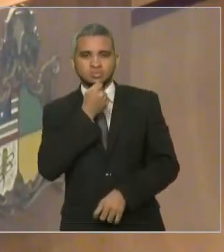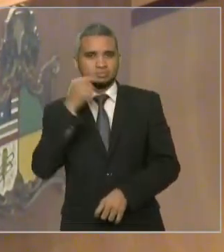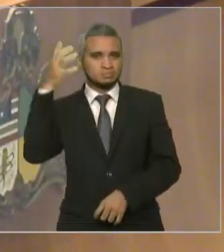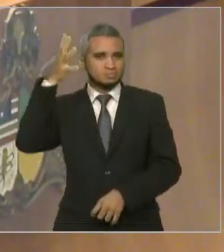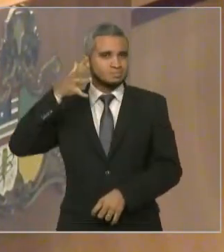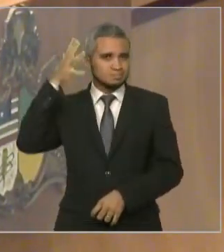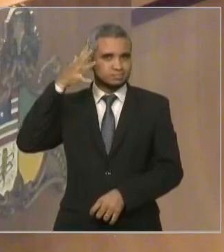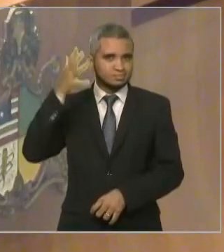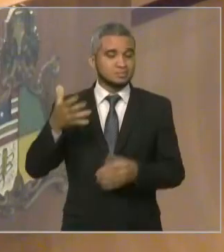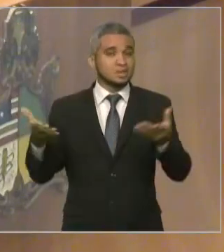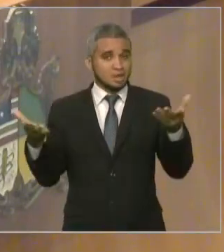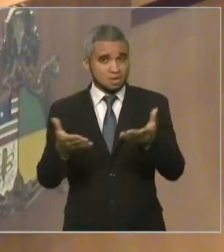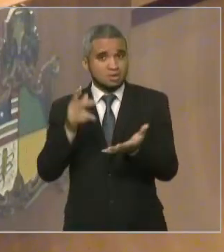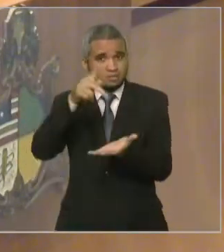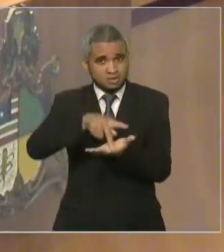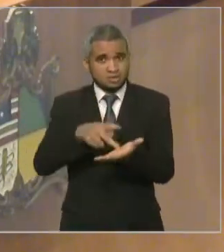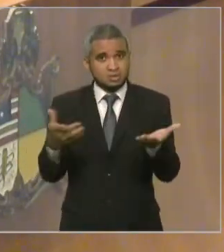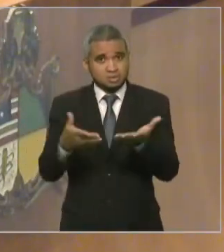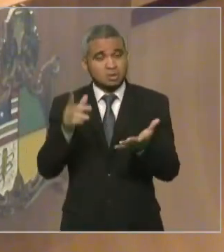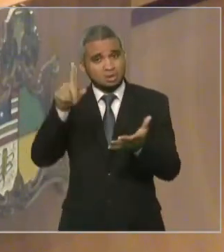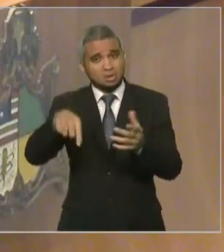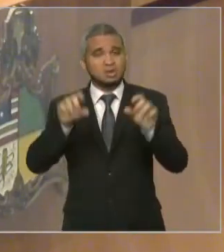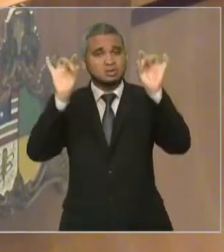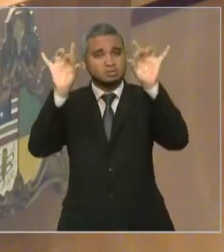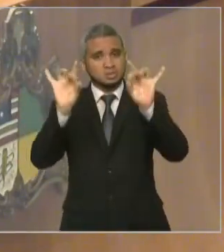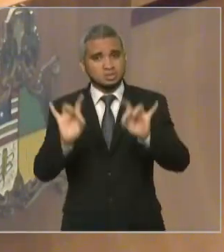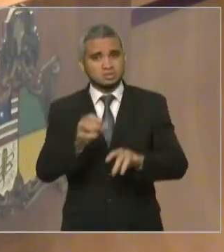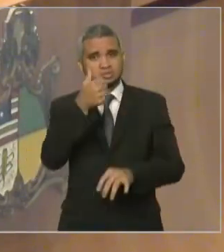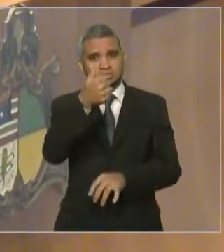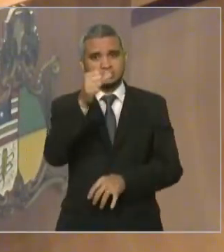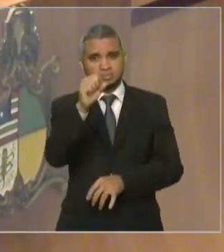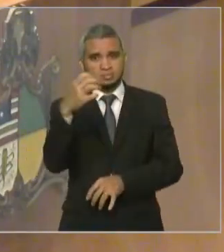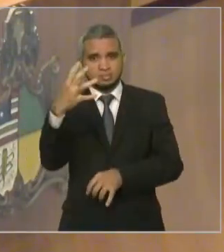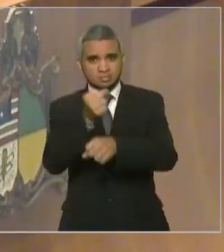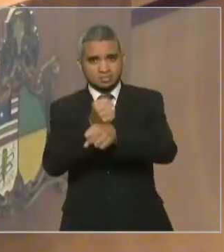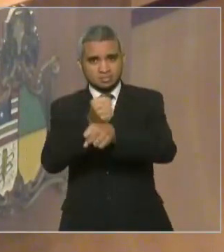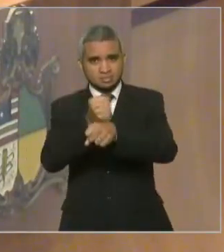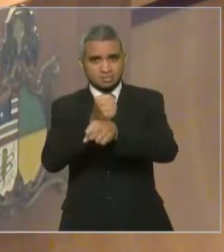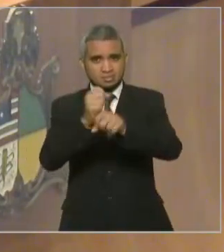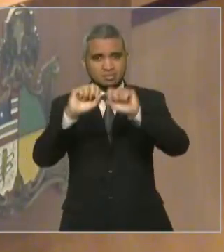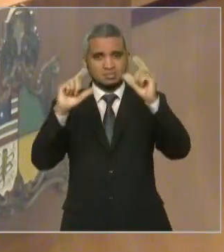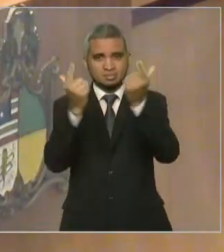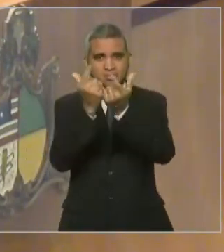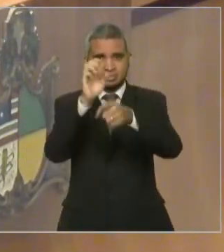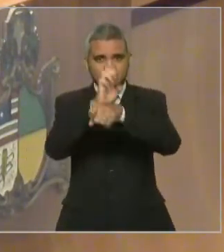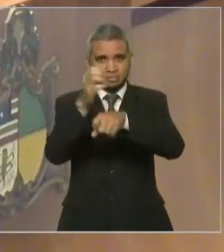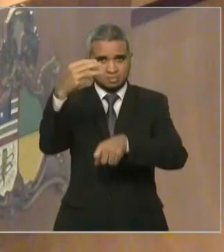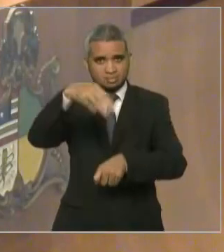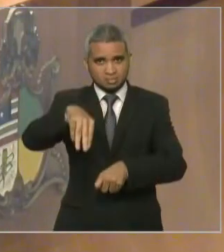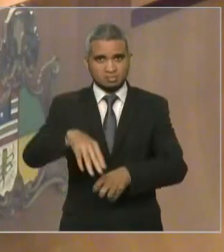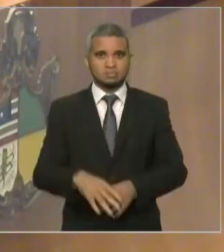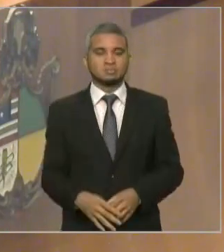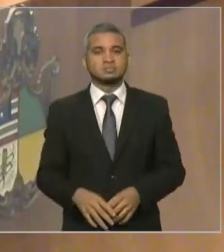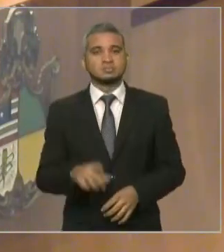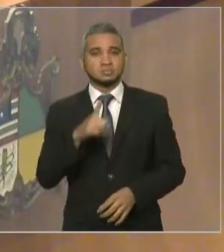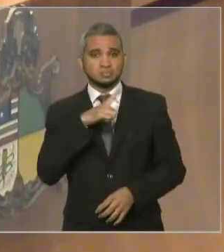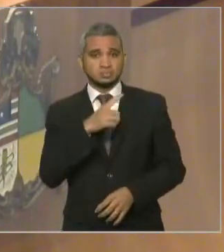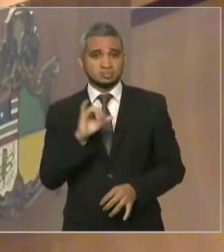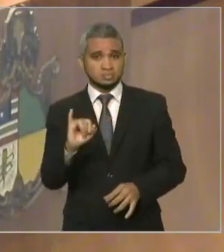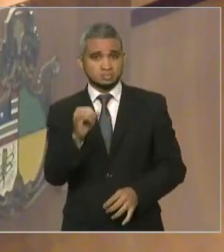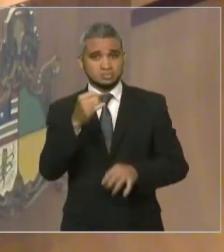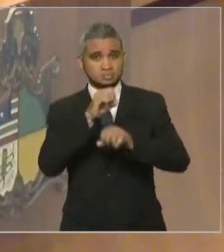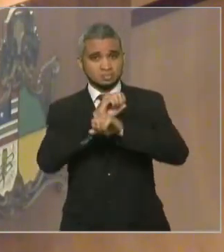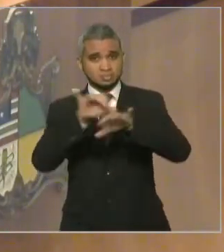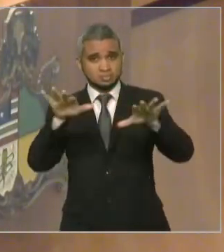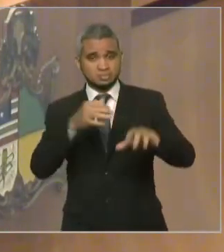vídeo sobre, agora sim, os 184 anos da Assembleia Legislativa, ao tempo em que registro a presença do